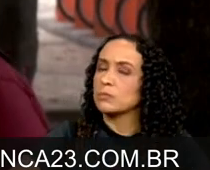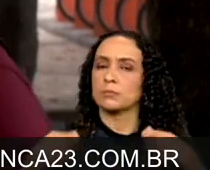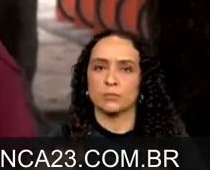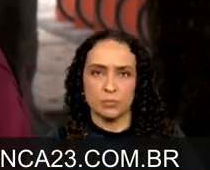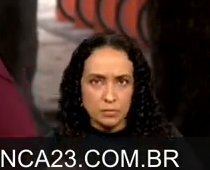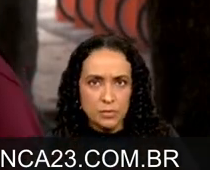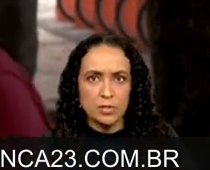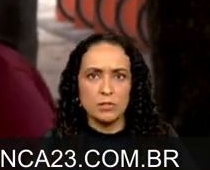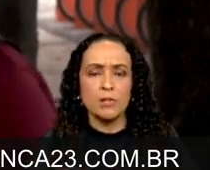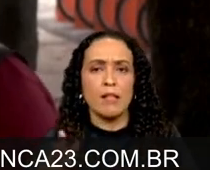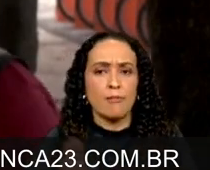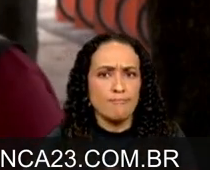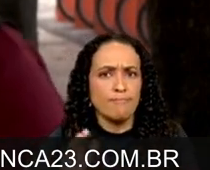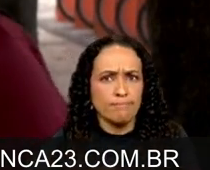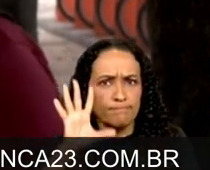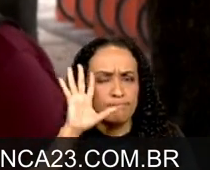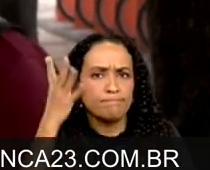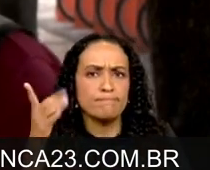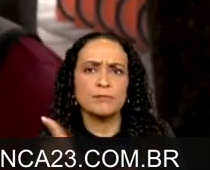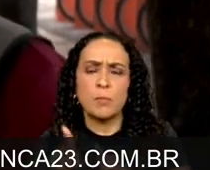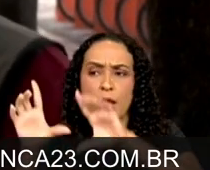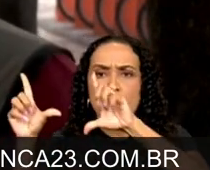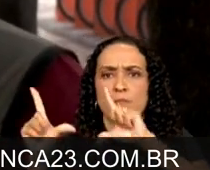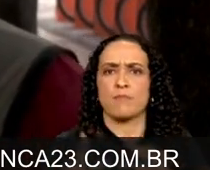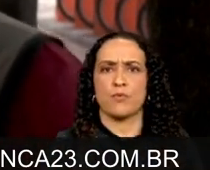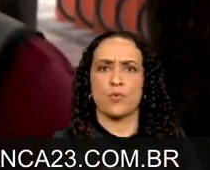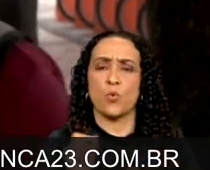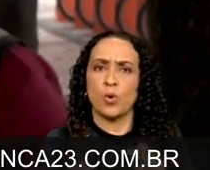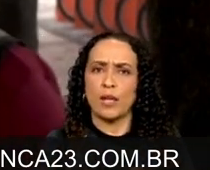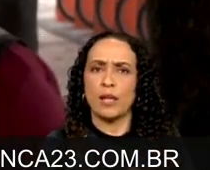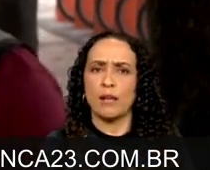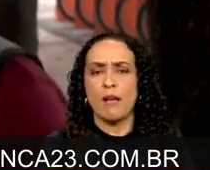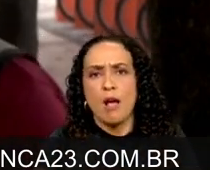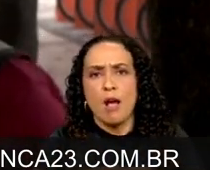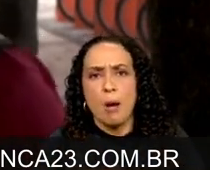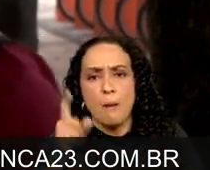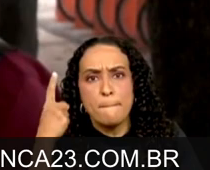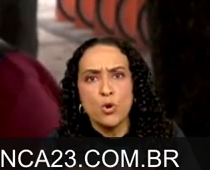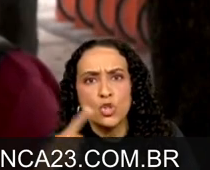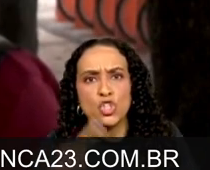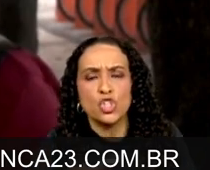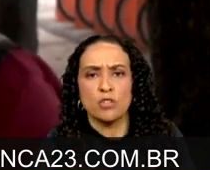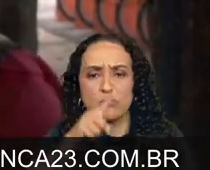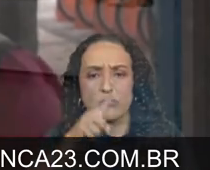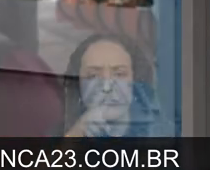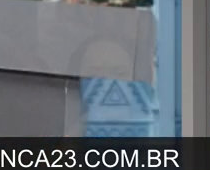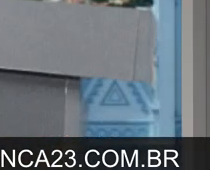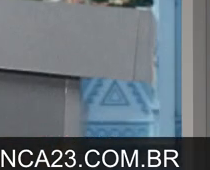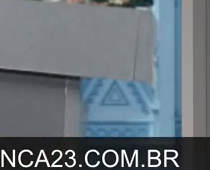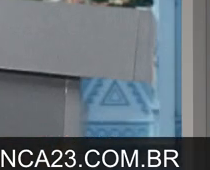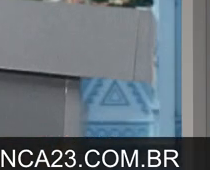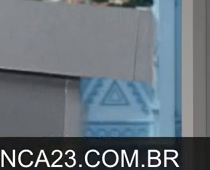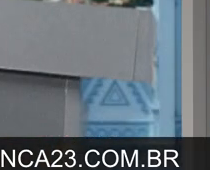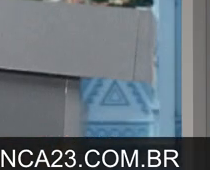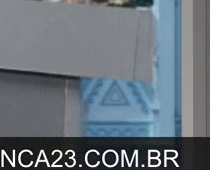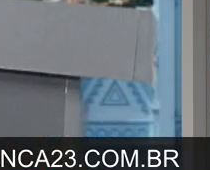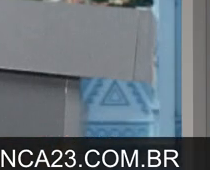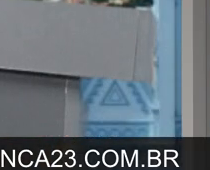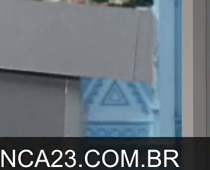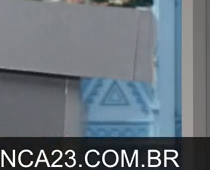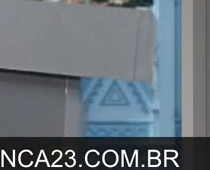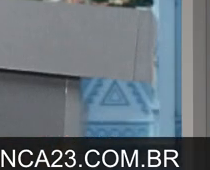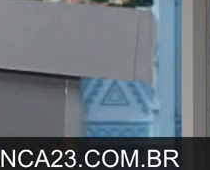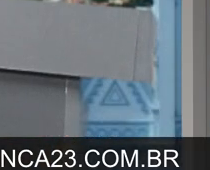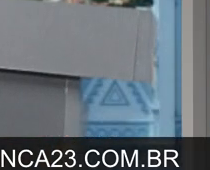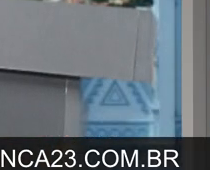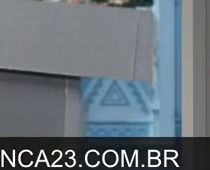precisamos tomar as medidas que reduzam as causas desse desequilíbrio. E uma outra reportagem